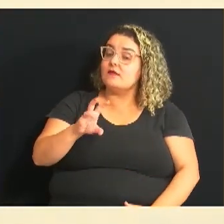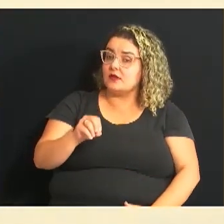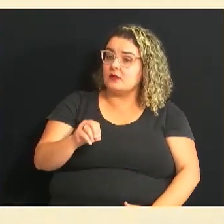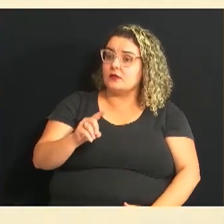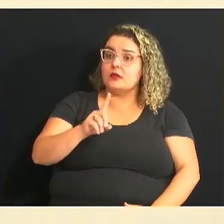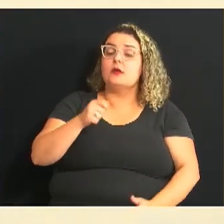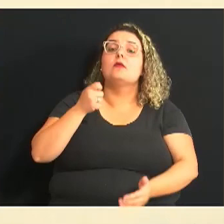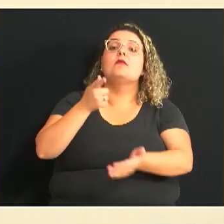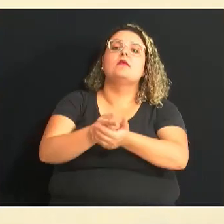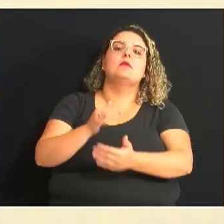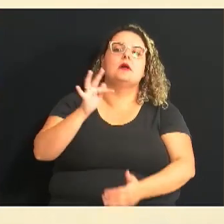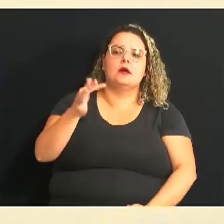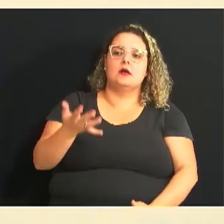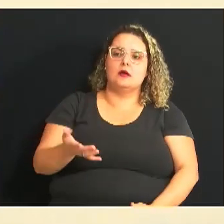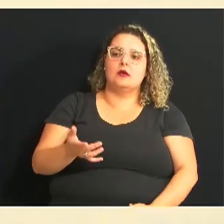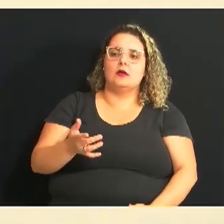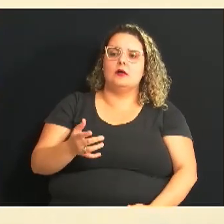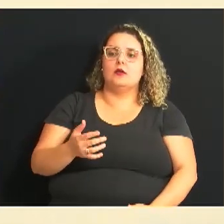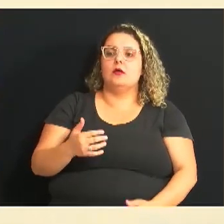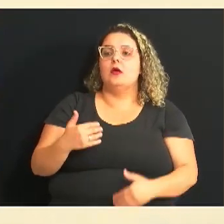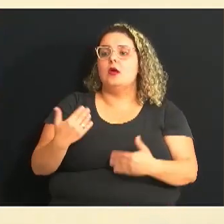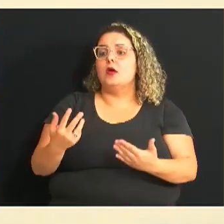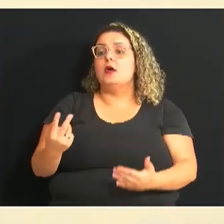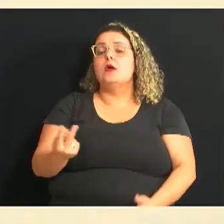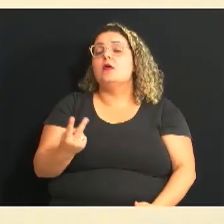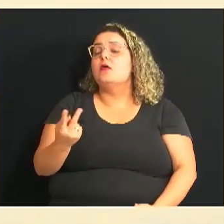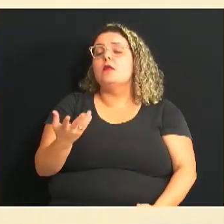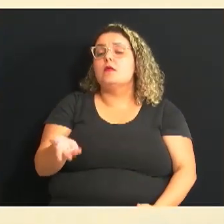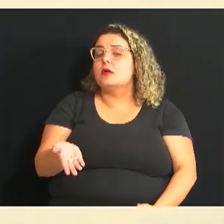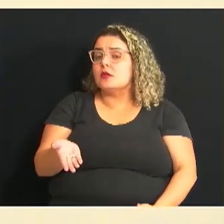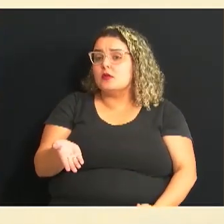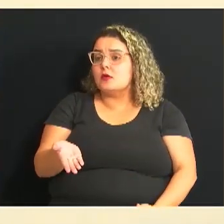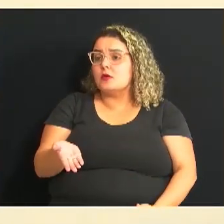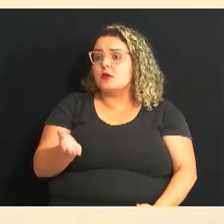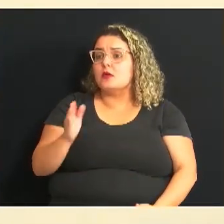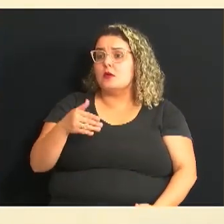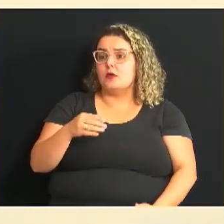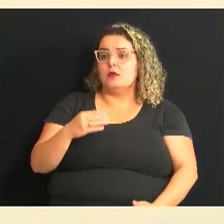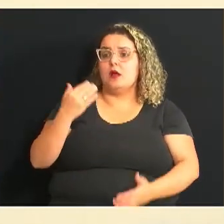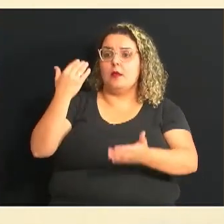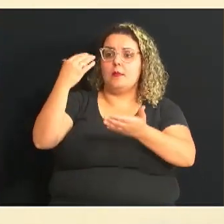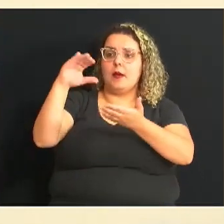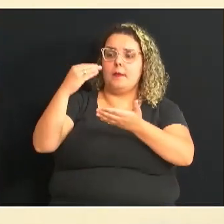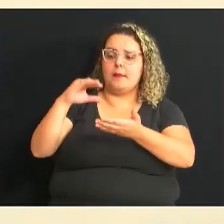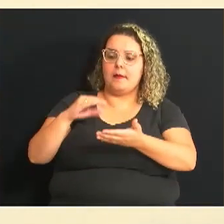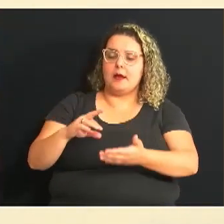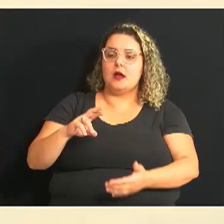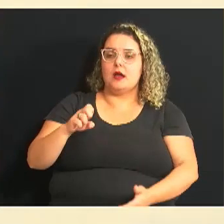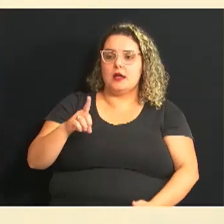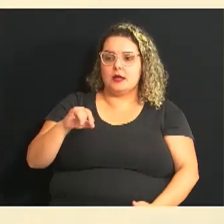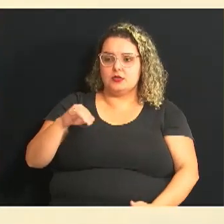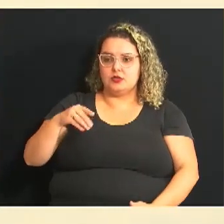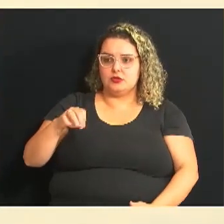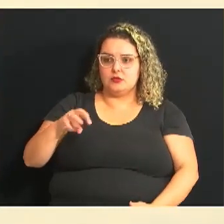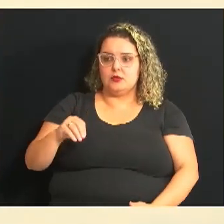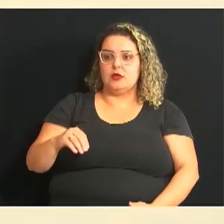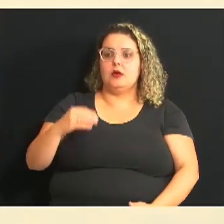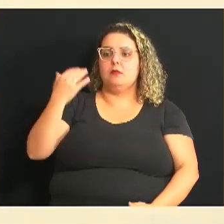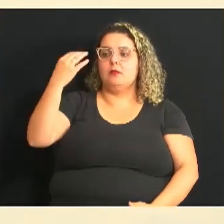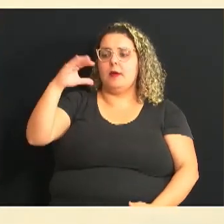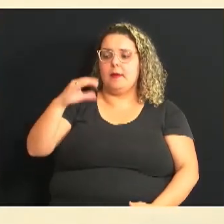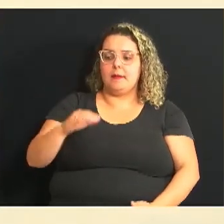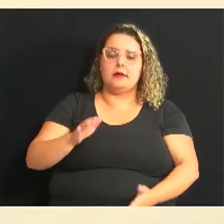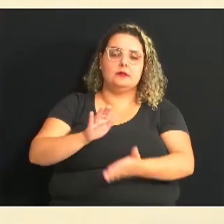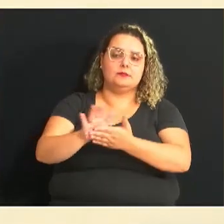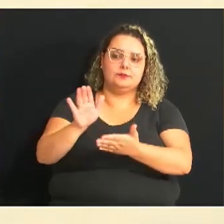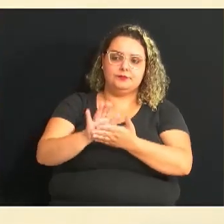devido. Que valor é esse? Quando você faz os lançamentos de todos os seus rendimentos, depois faz os lançamentos de todas as suas despesas,